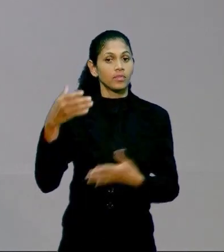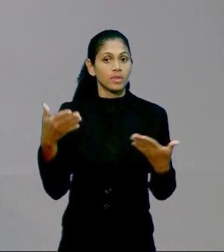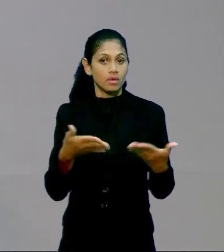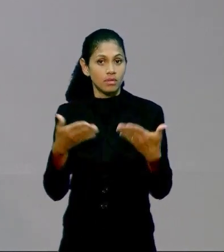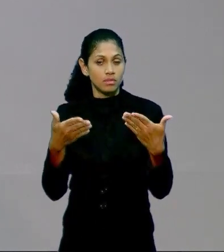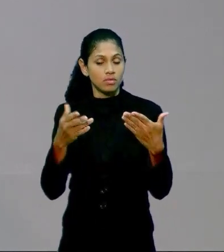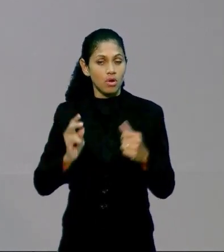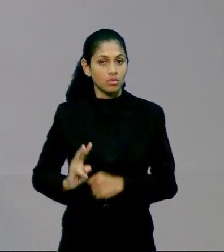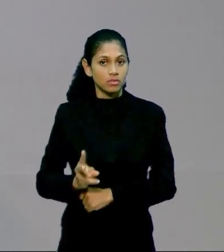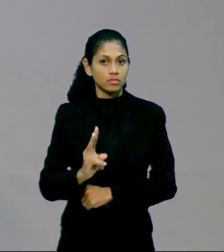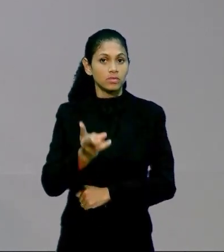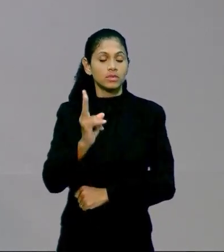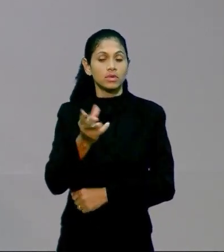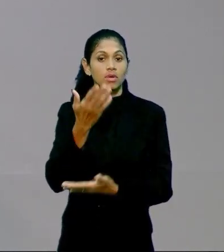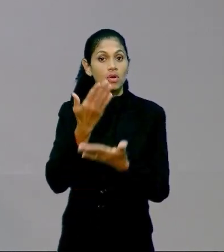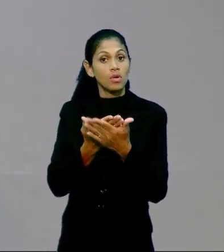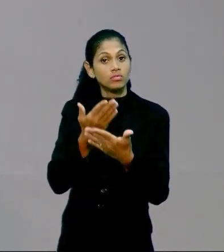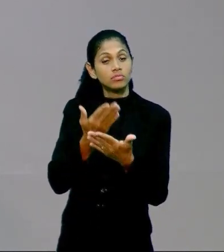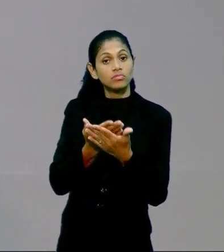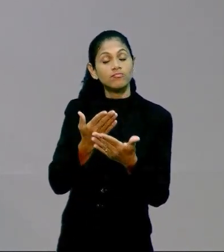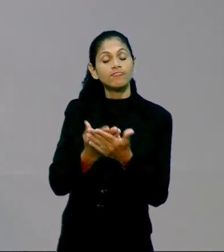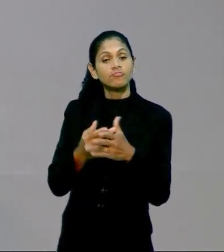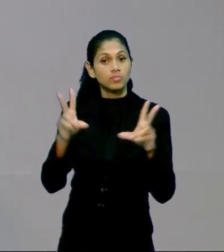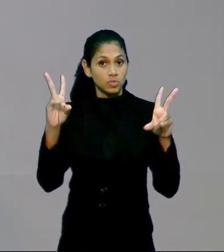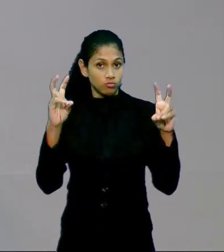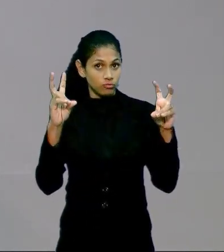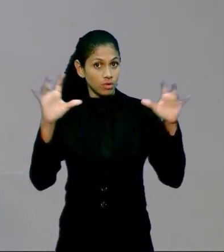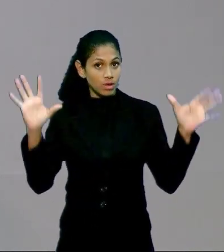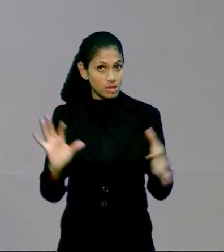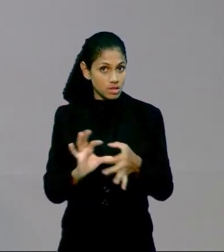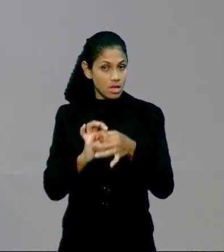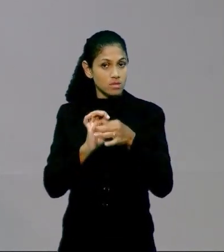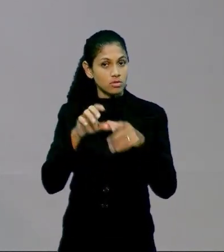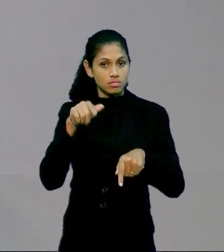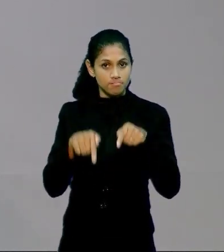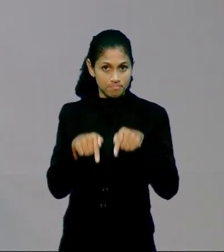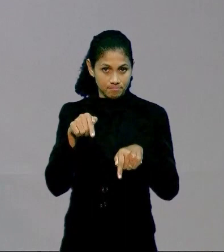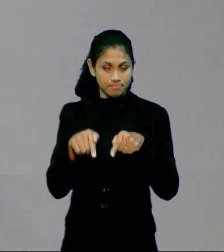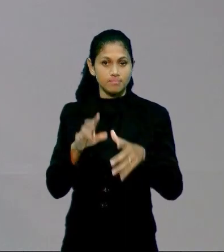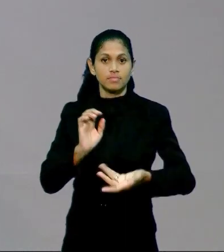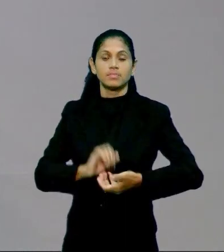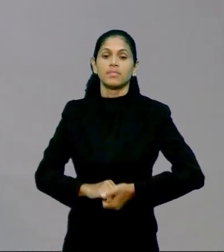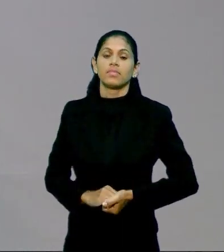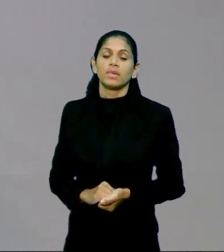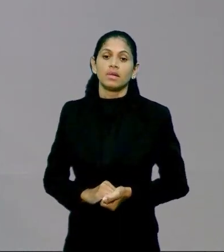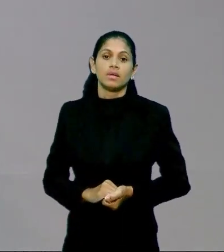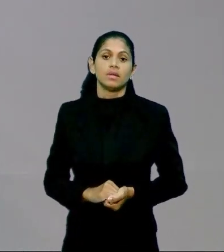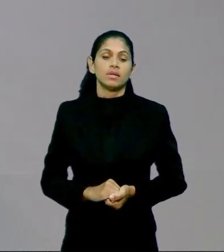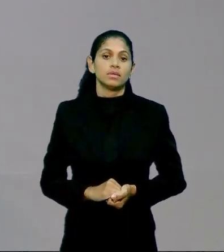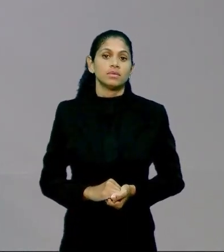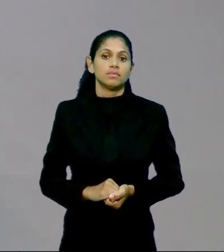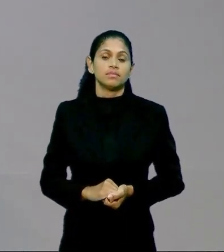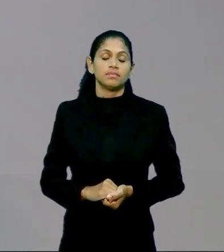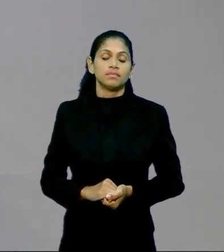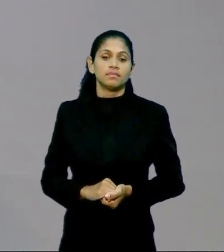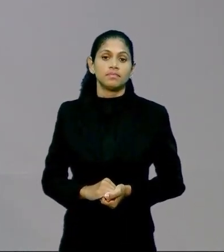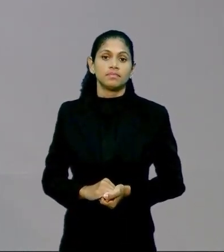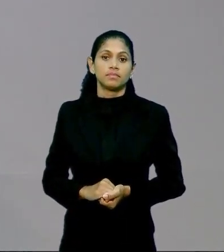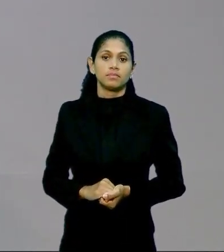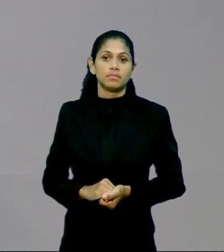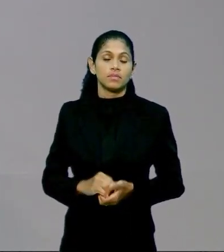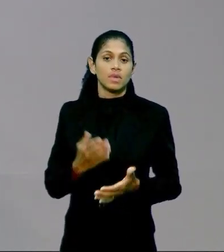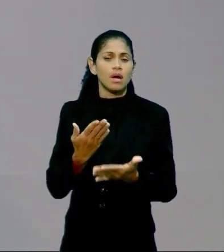dando sequência ao estudo sobre as ligações químicas. Então, na nossa penúltima aula,